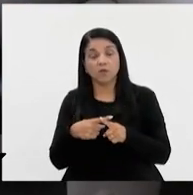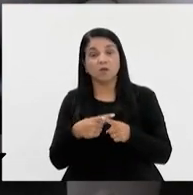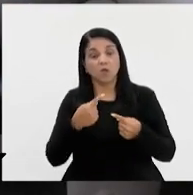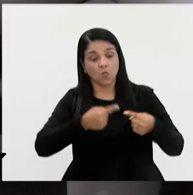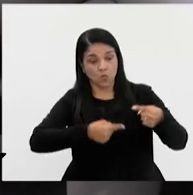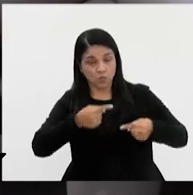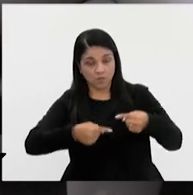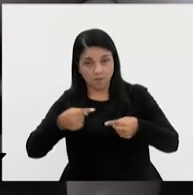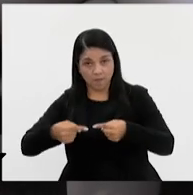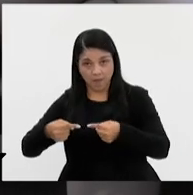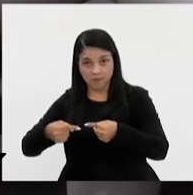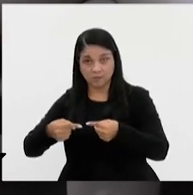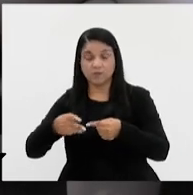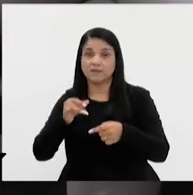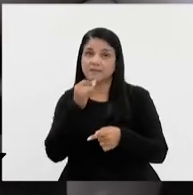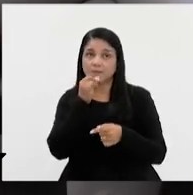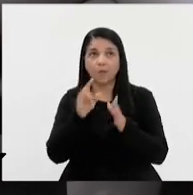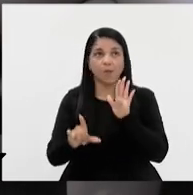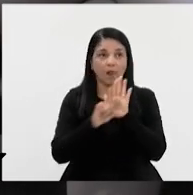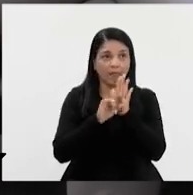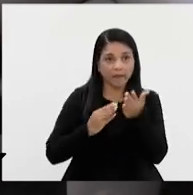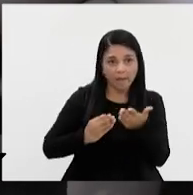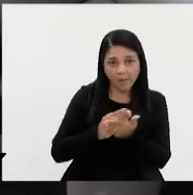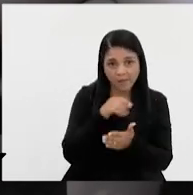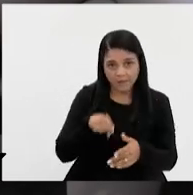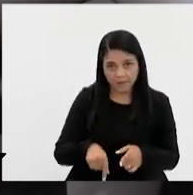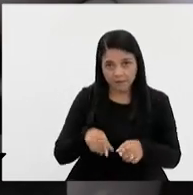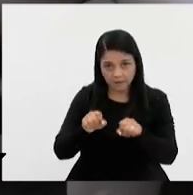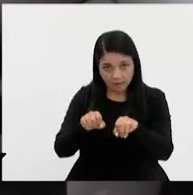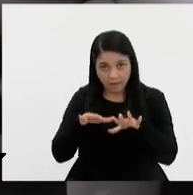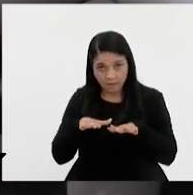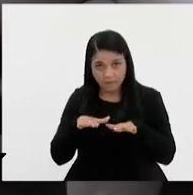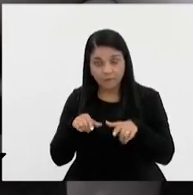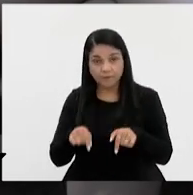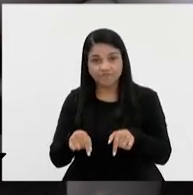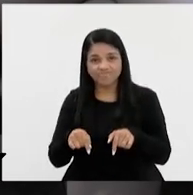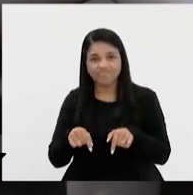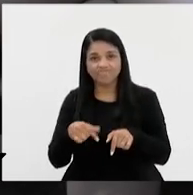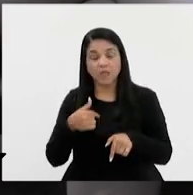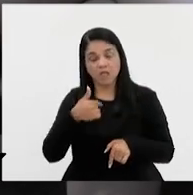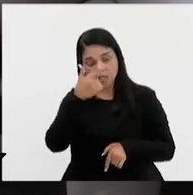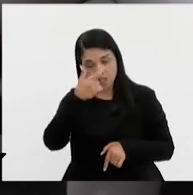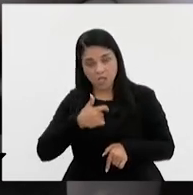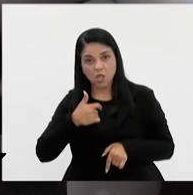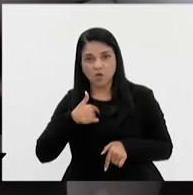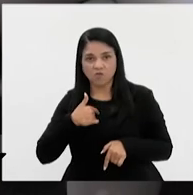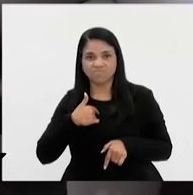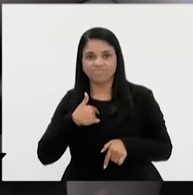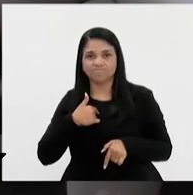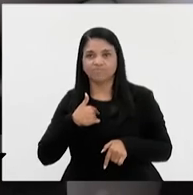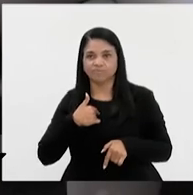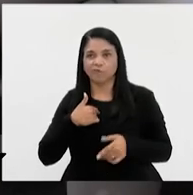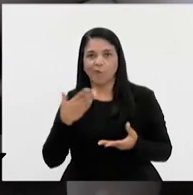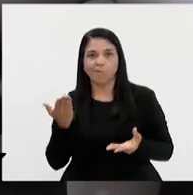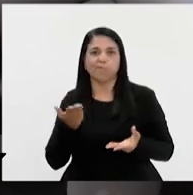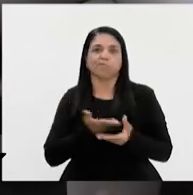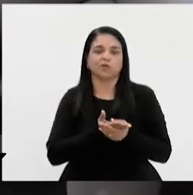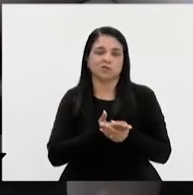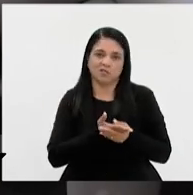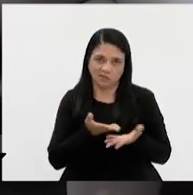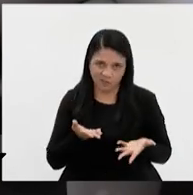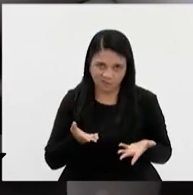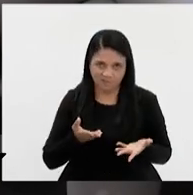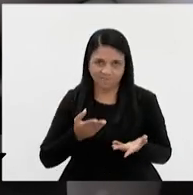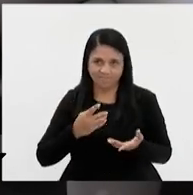aberto, porque se uma legislação dessa, por exemplo, é aprovada aqui na casa, provavelmente eu vou judicializar uma legislação desse tipo,